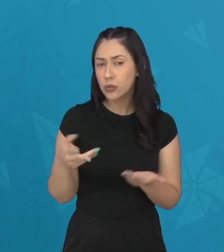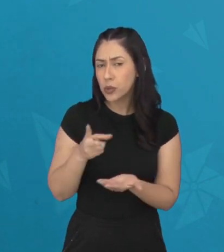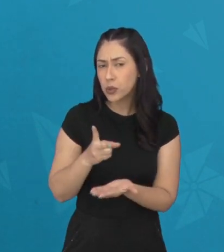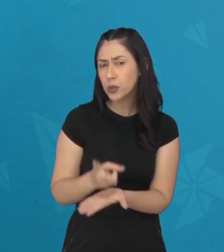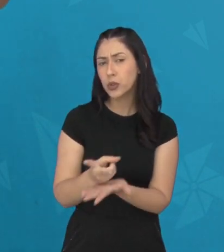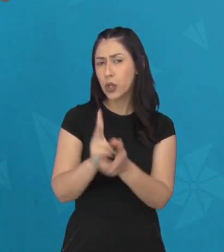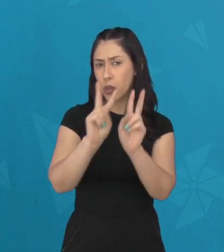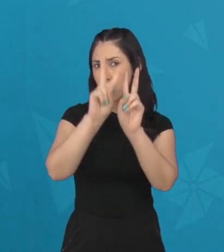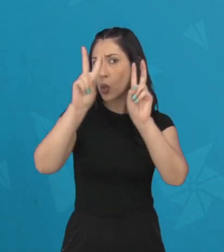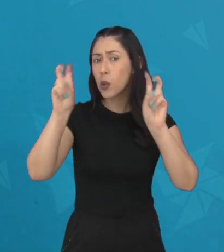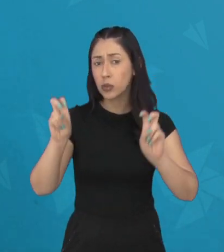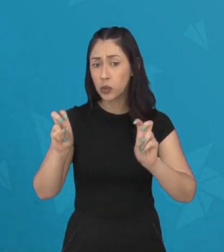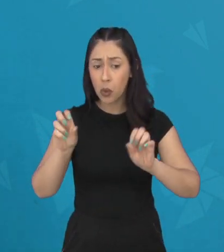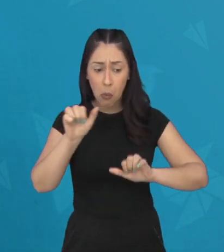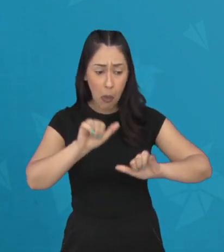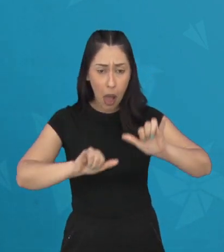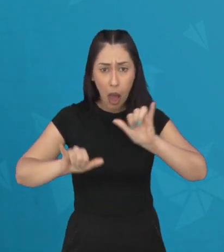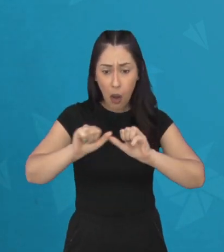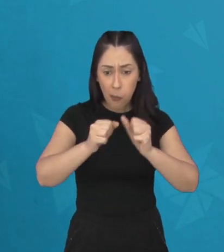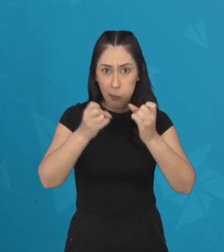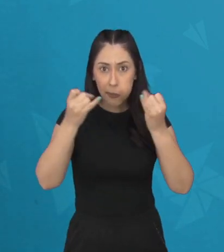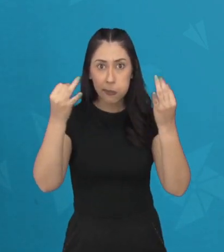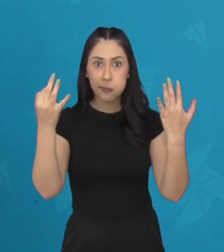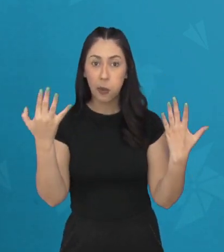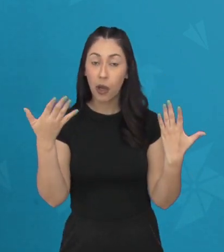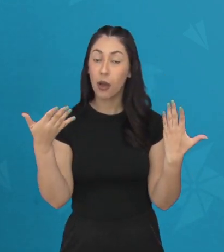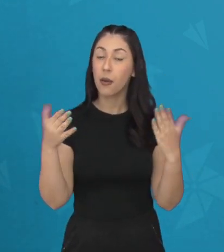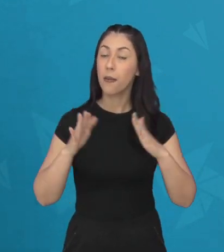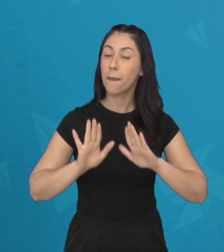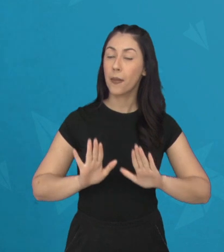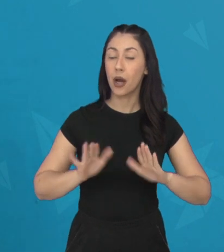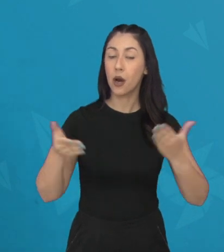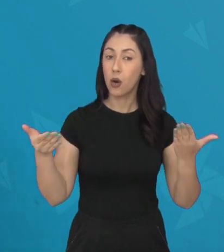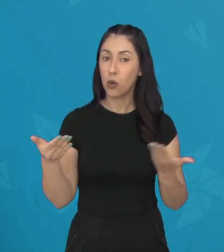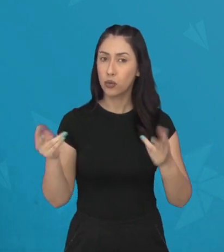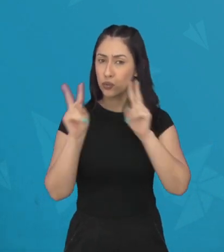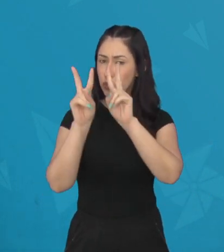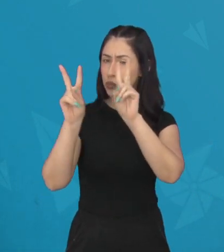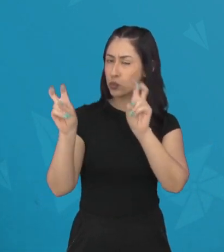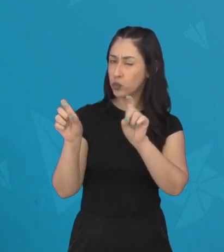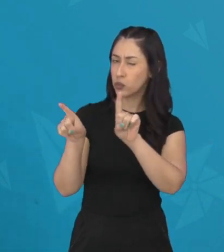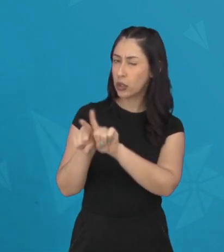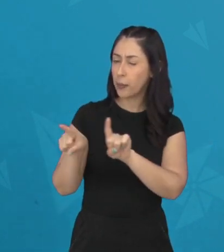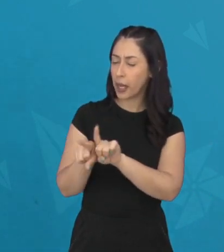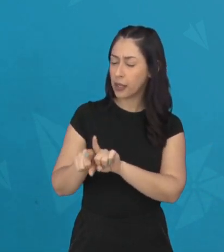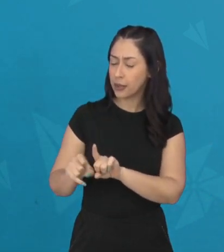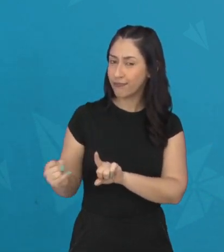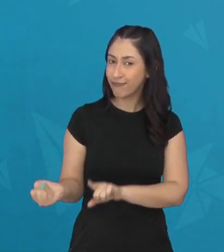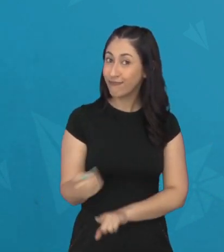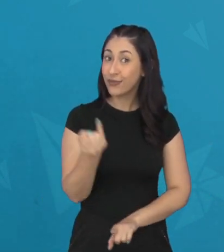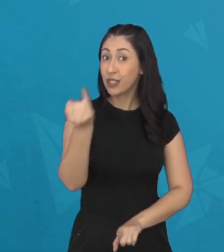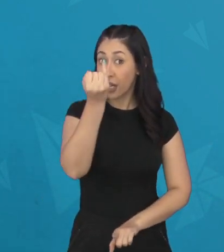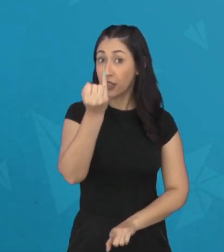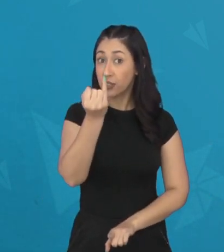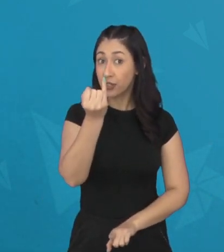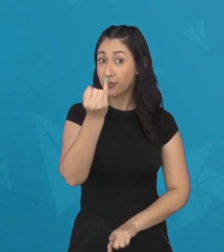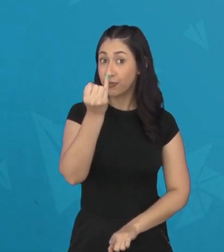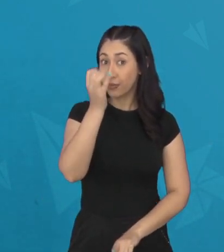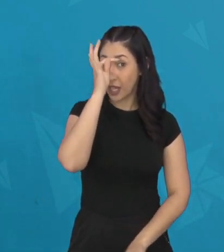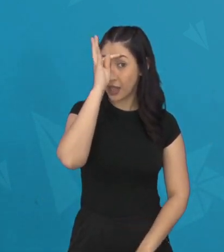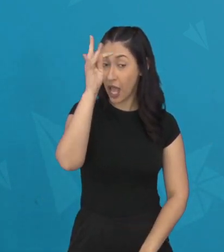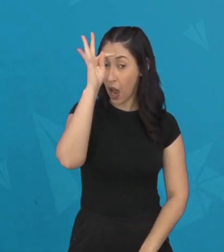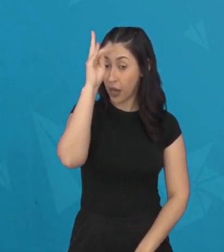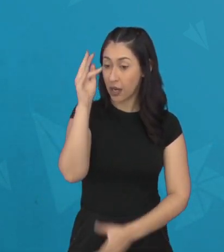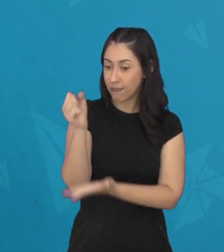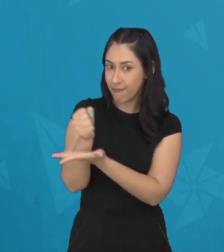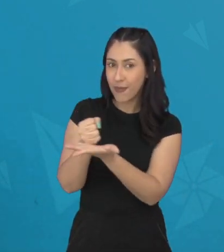sobre estequiometria, mas hoje a gente vai tratar sobre uma parte importante da estequiometria que embasa ela, teoricamente, que são as chamadas leis das